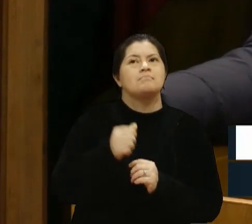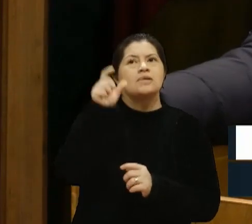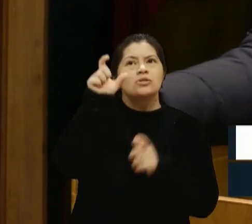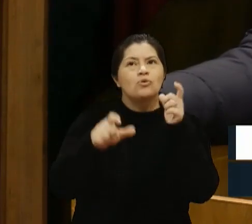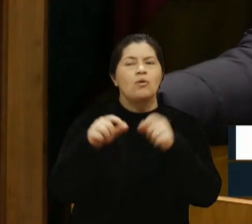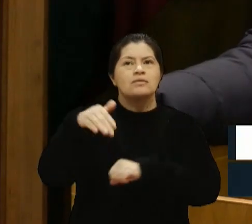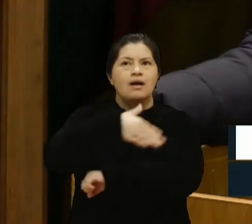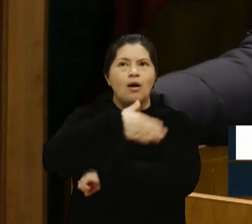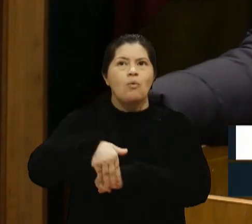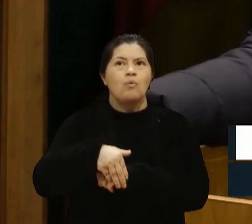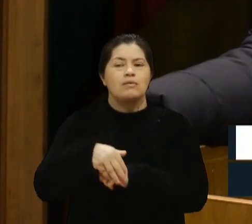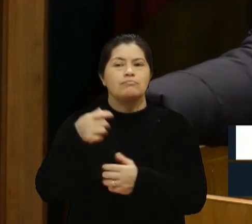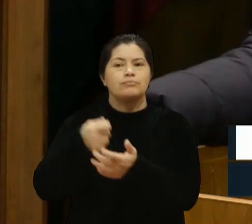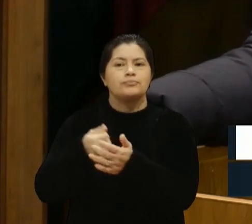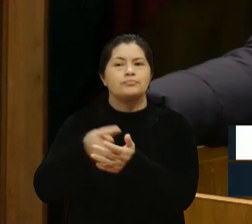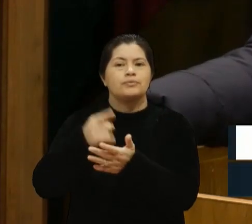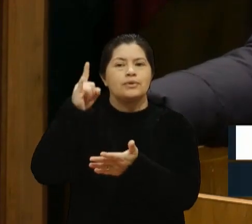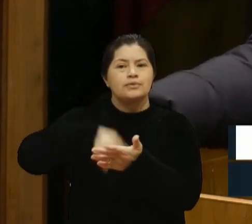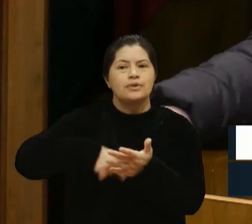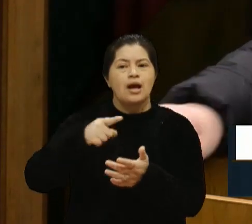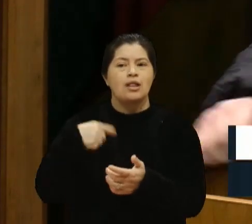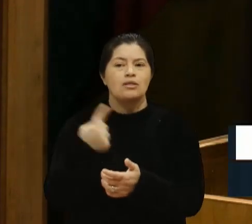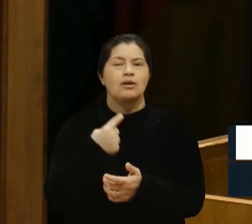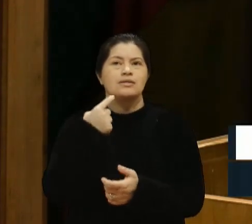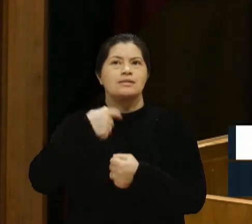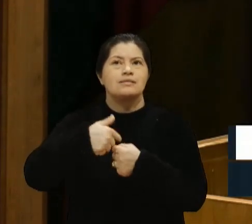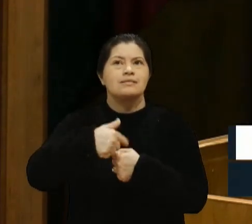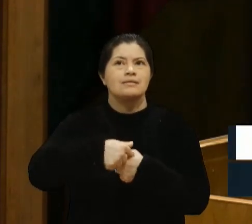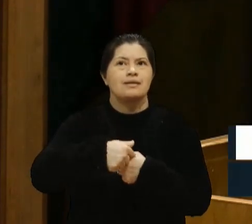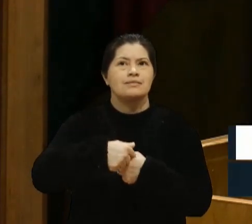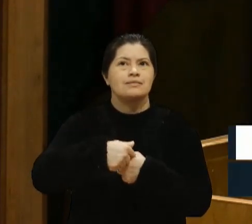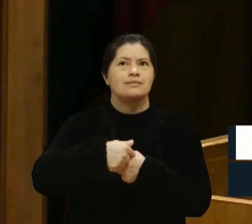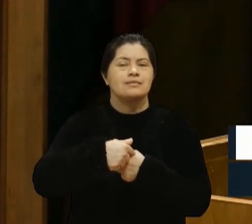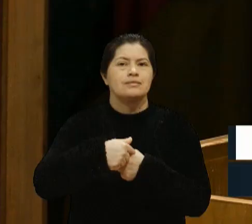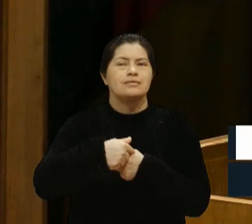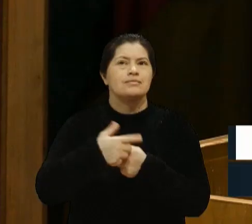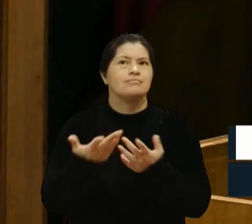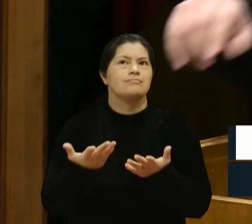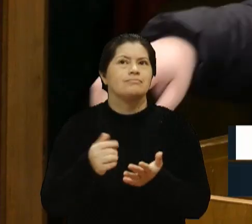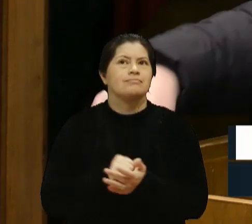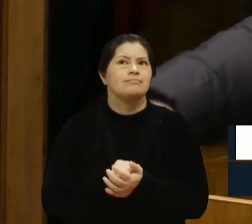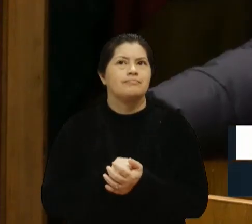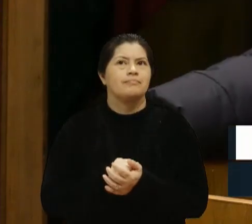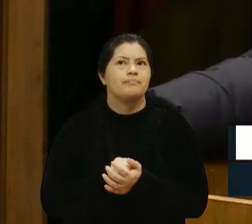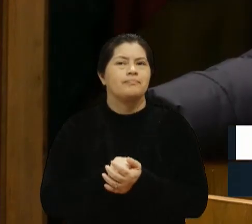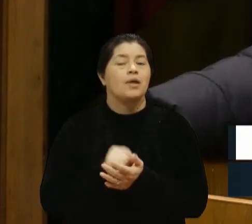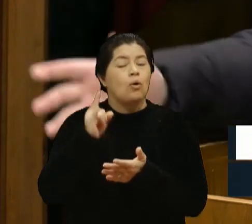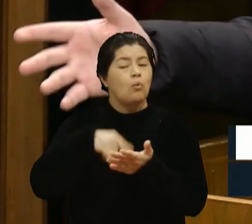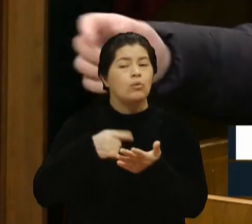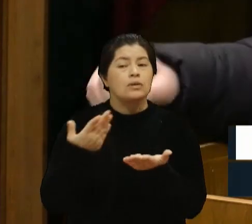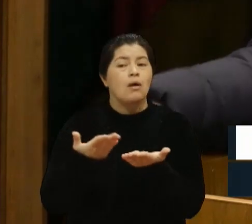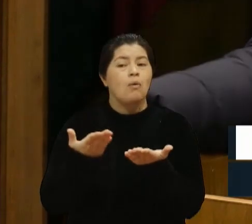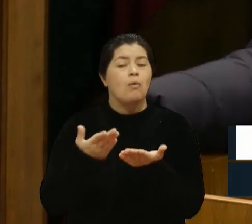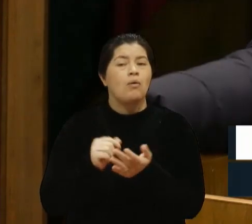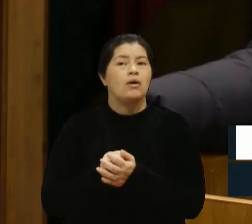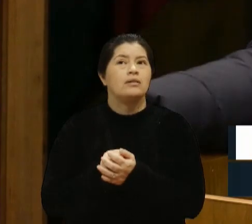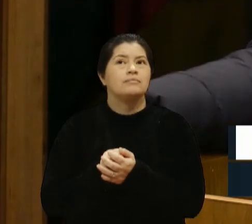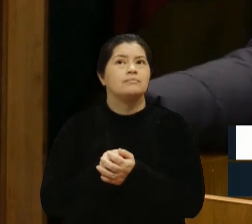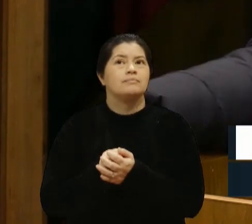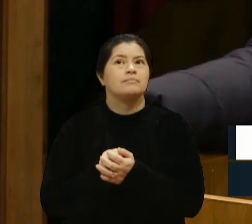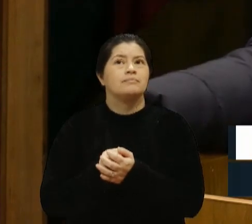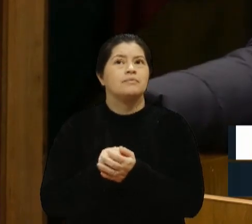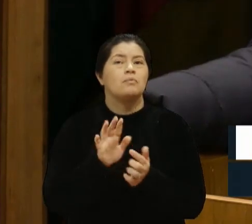E a conta está chegando agora na nossa cidade. A conta está batendo a nossa porta. É isso que está